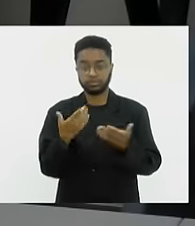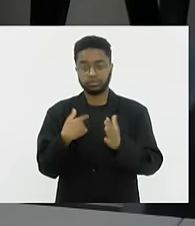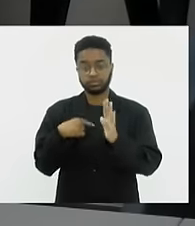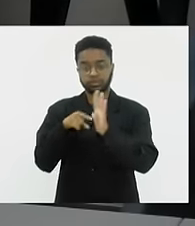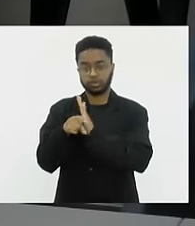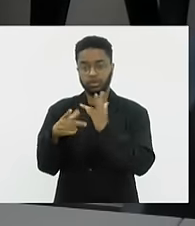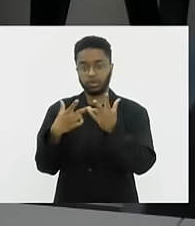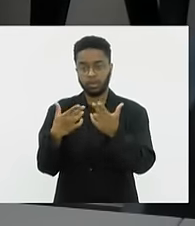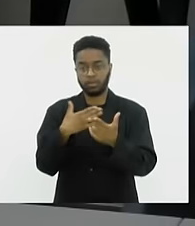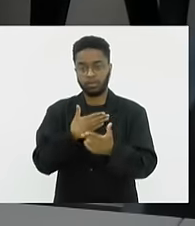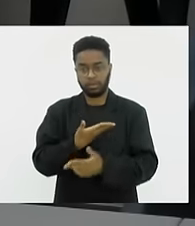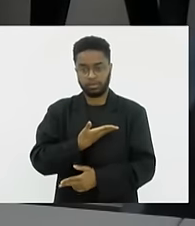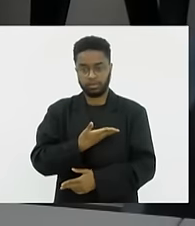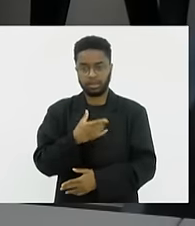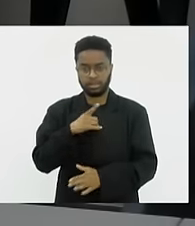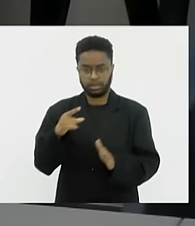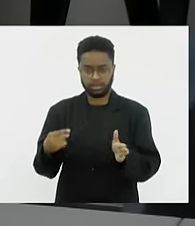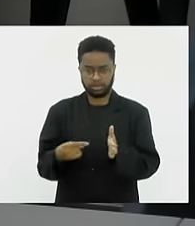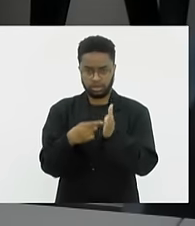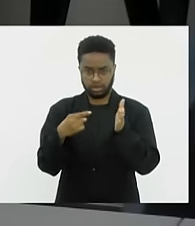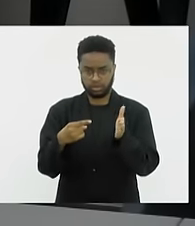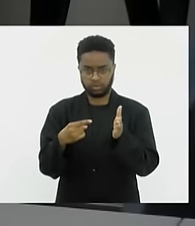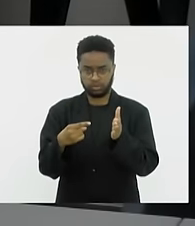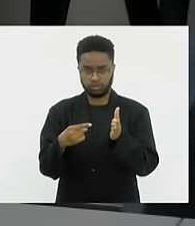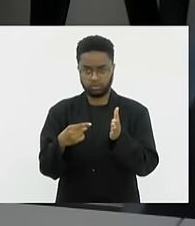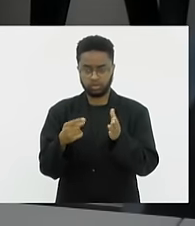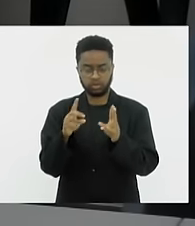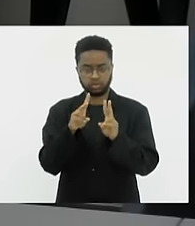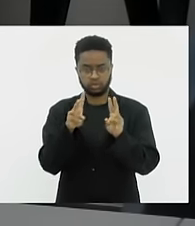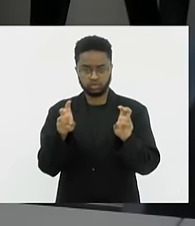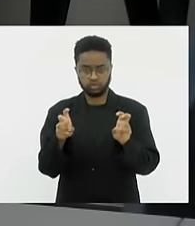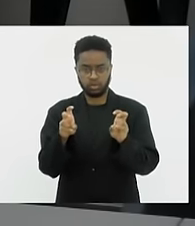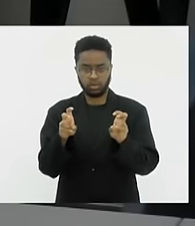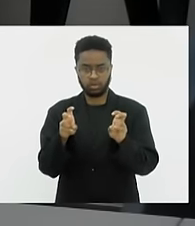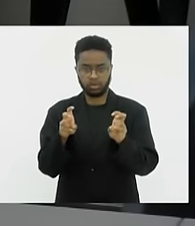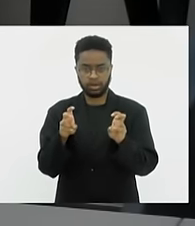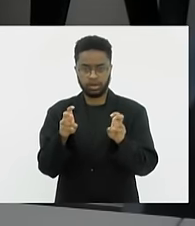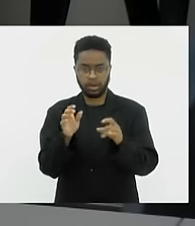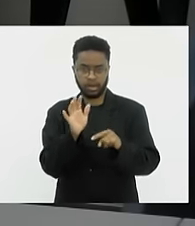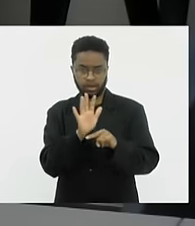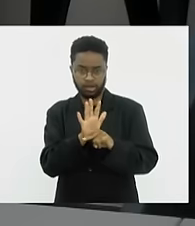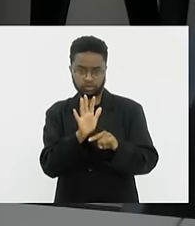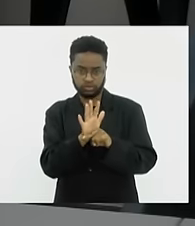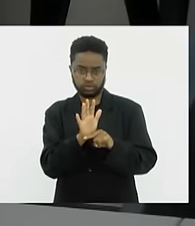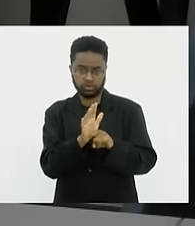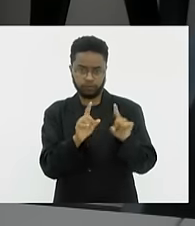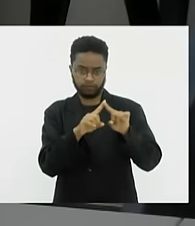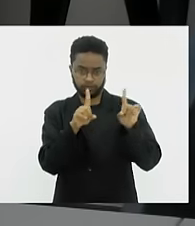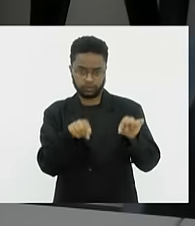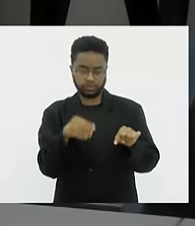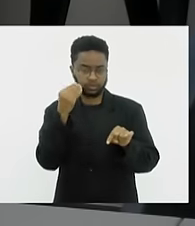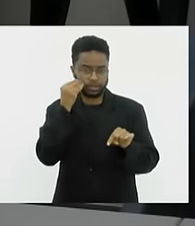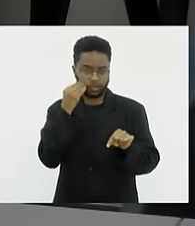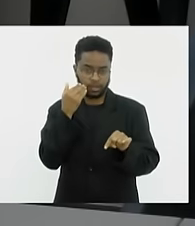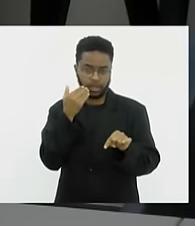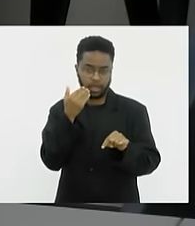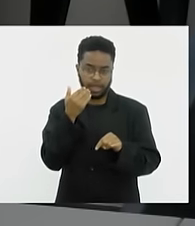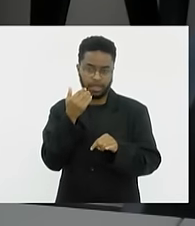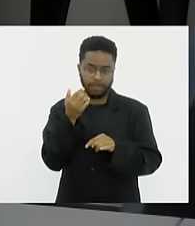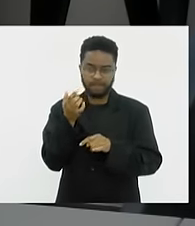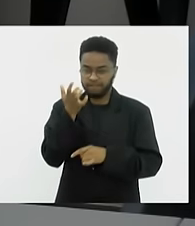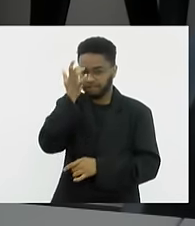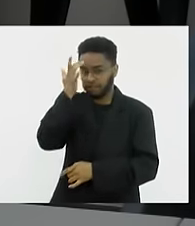amigo fez. Existe alguma denúncia de favorecimento de servidores para facilitar a vida de empresa de ônibus e